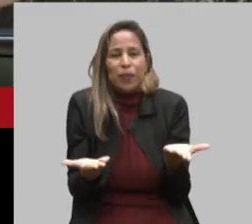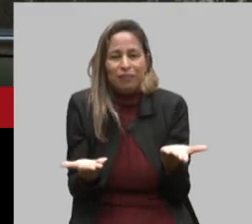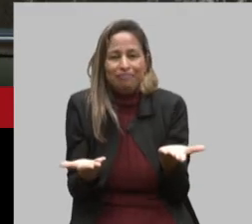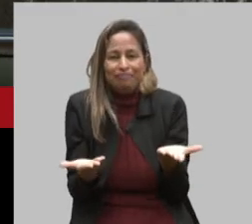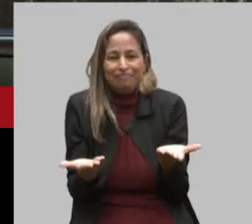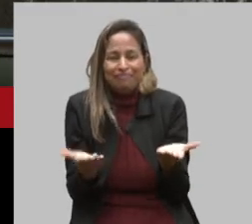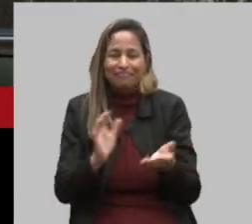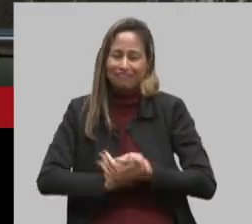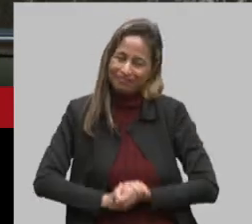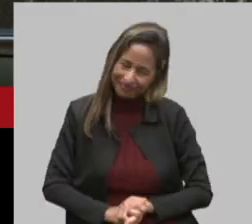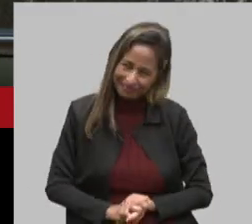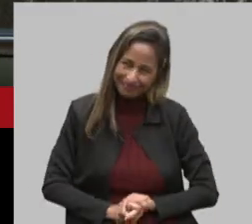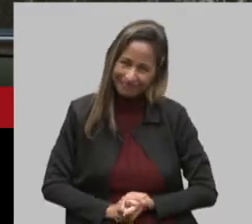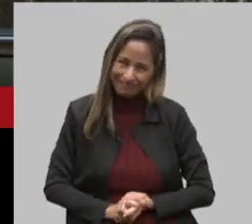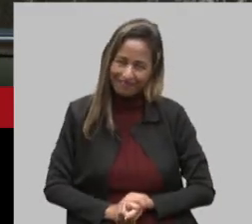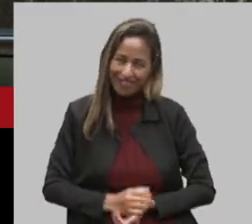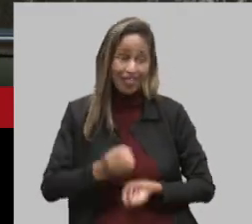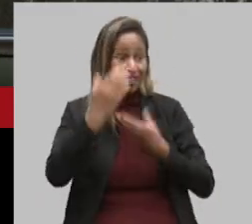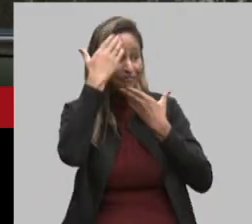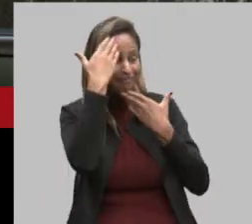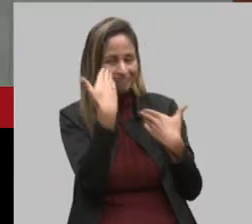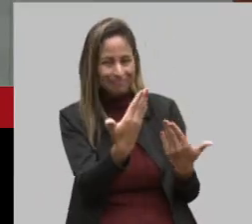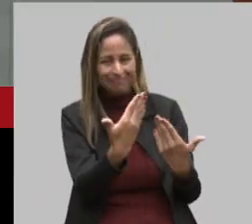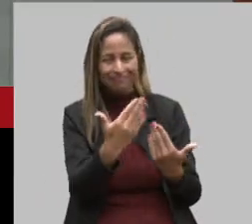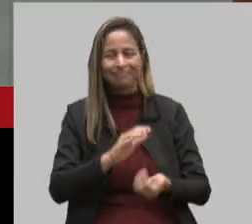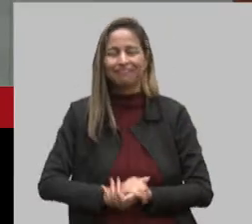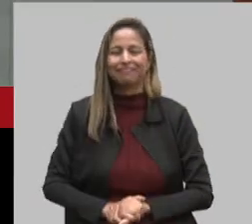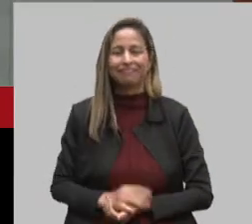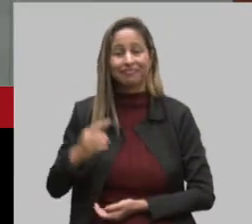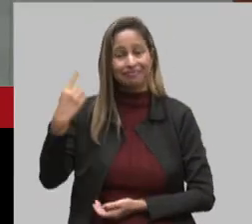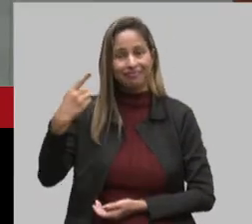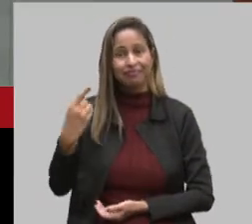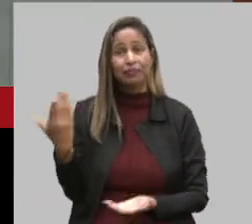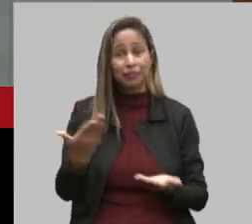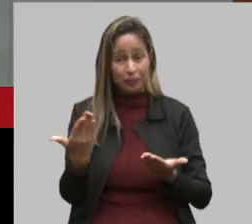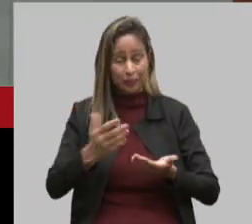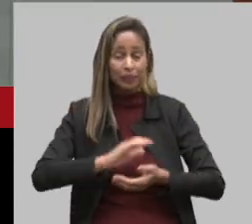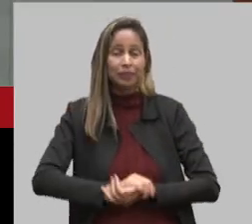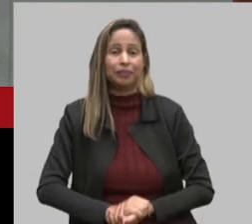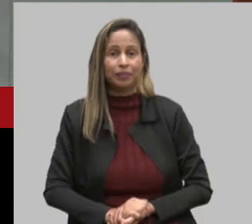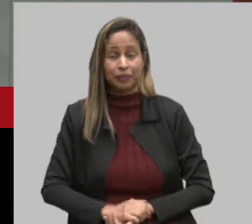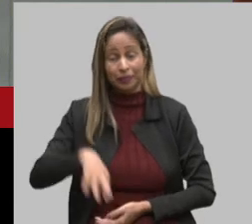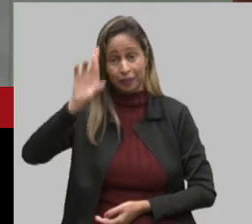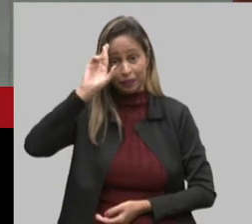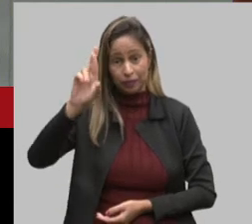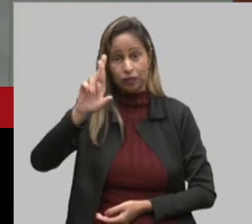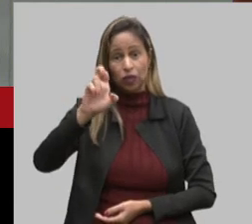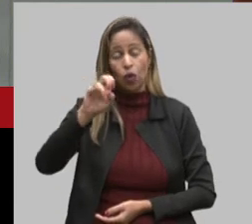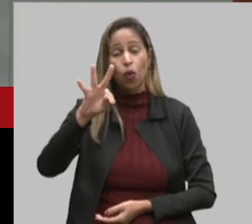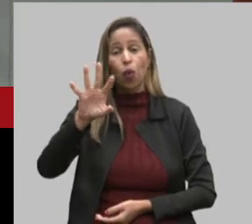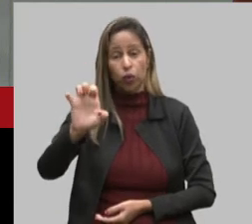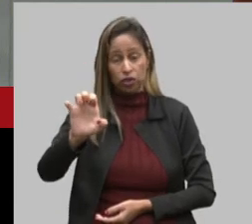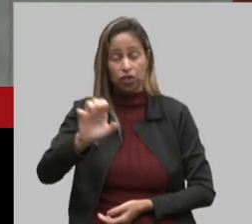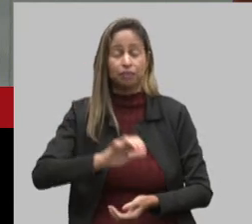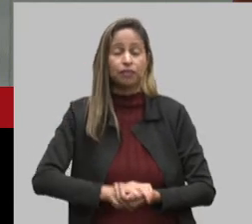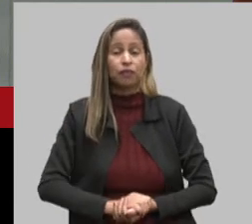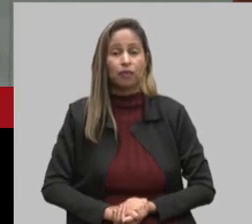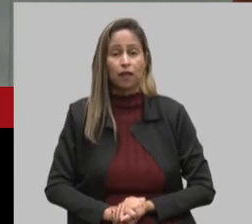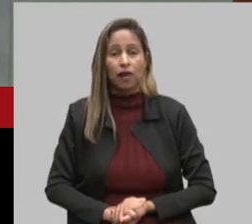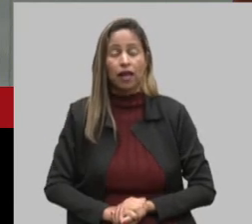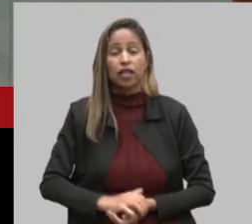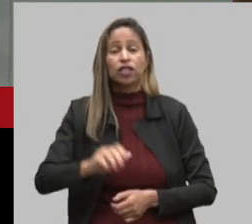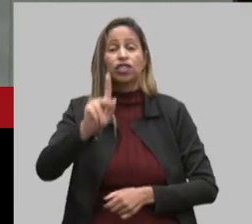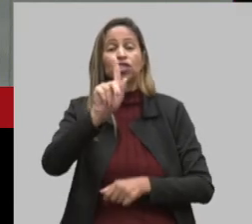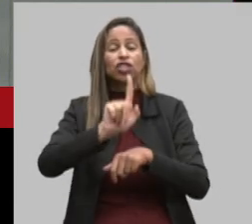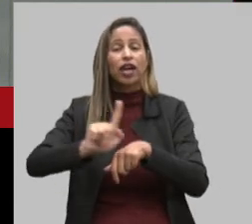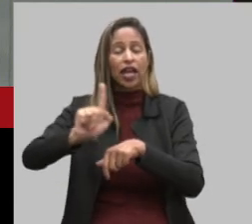aqui muito obrigado deputada vamos ouvir agora senhoras e senhores a senhora de cro gerente geral da